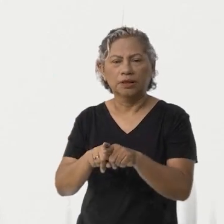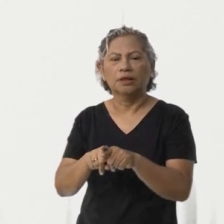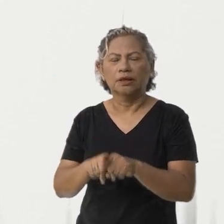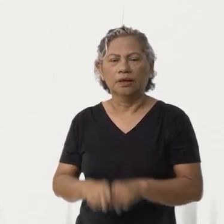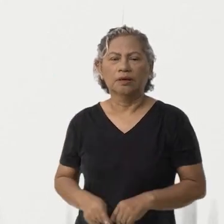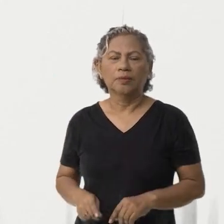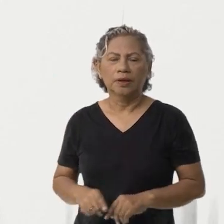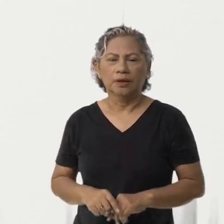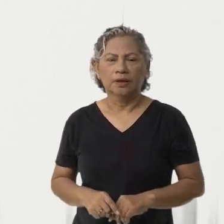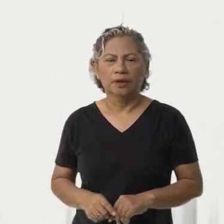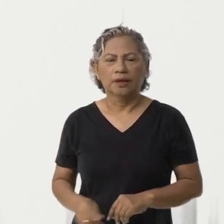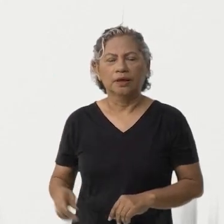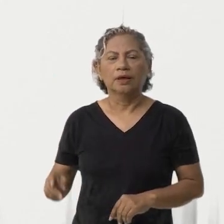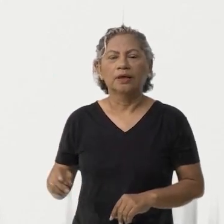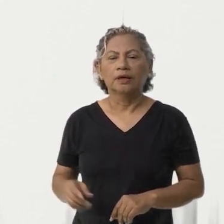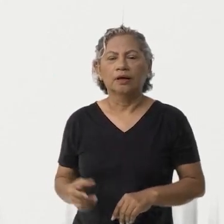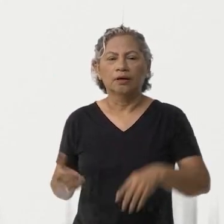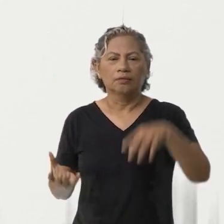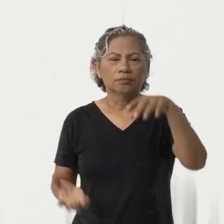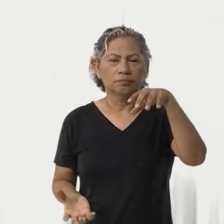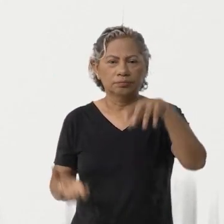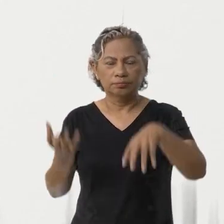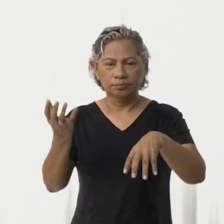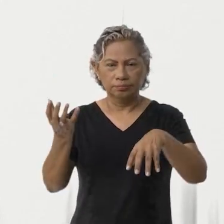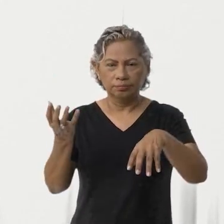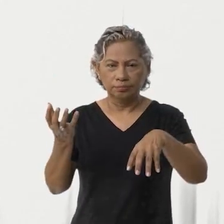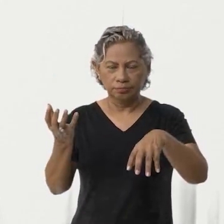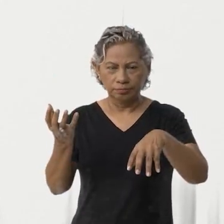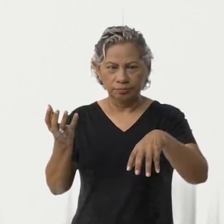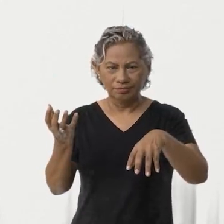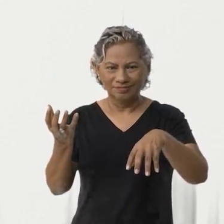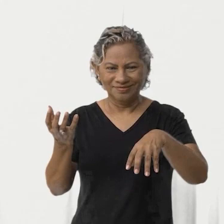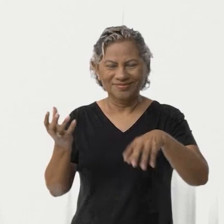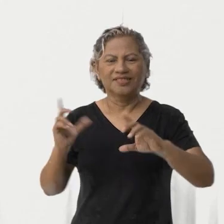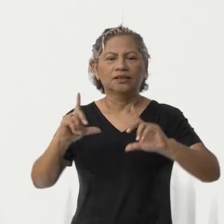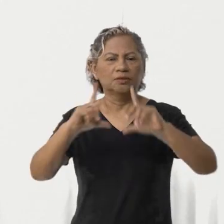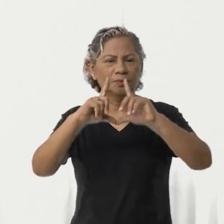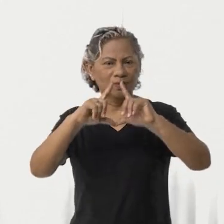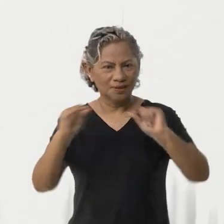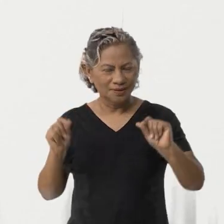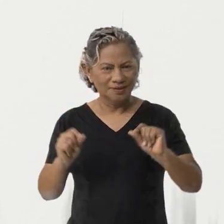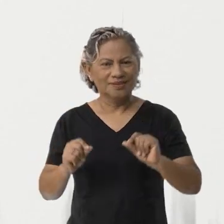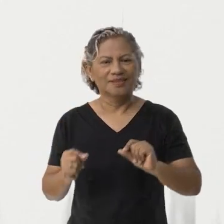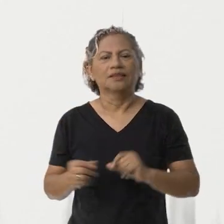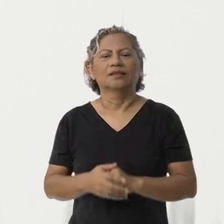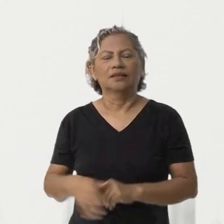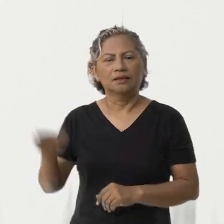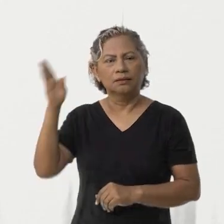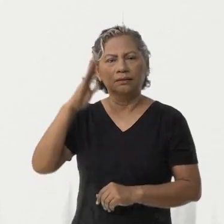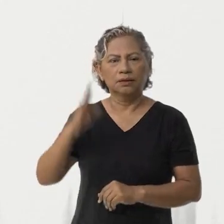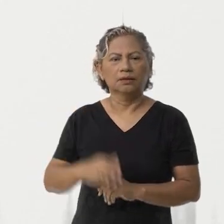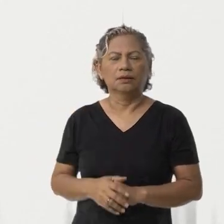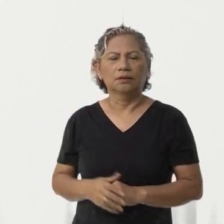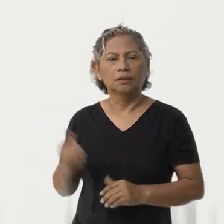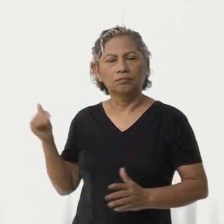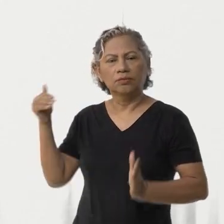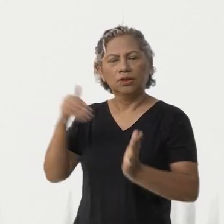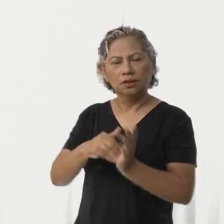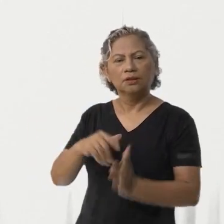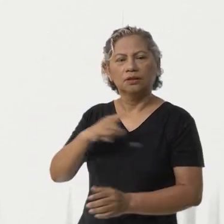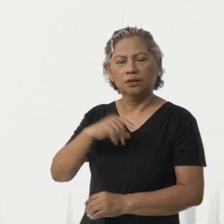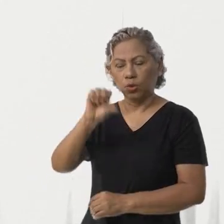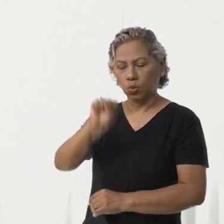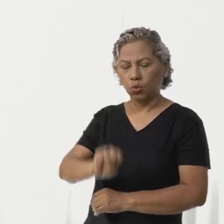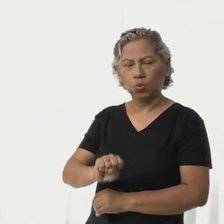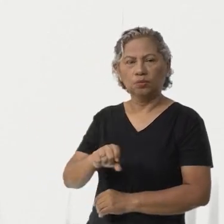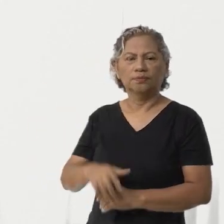Sul, Goiás e o nosso Distrito Federal, bem aqui, que é onde se localiza a cidade de Brasília, que é a capital do Brasil.